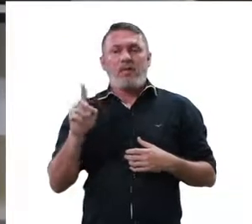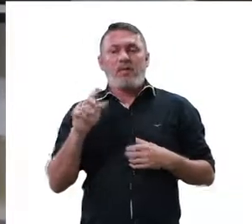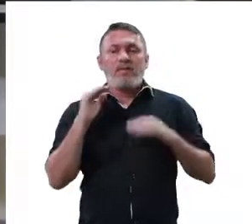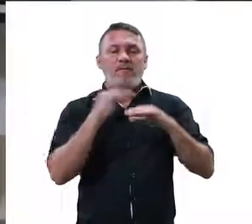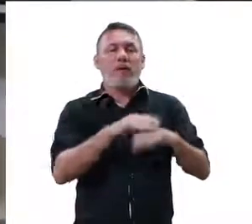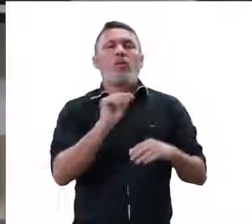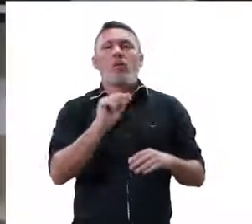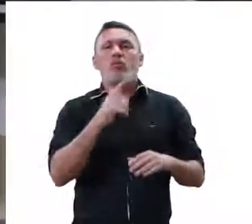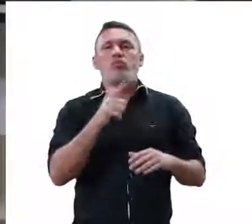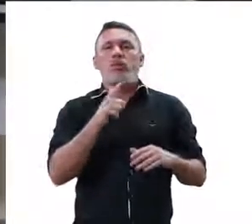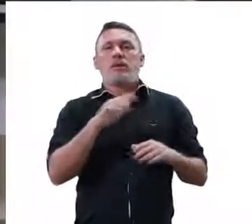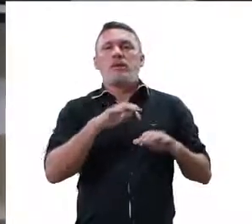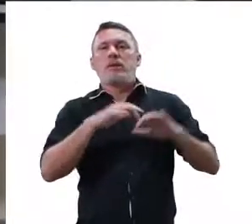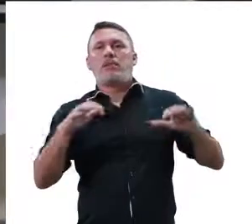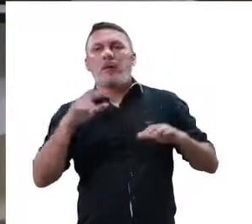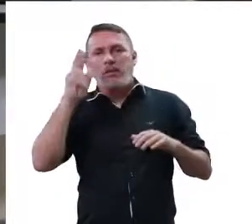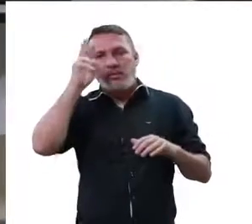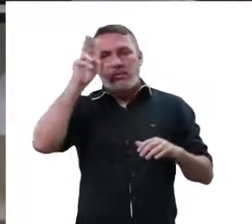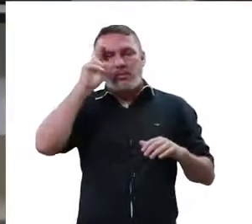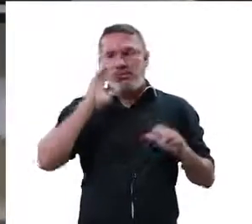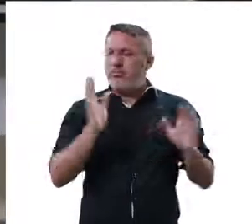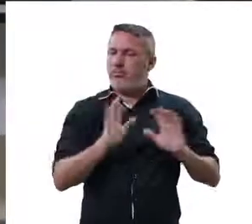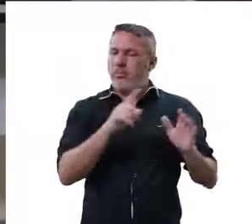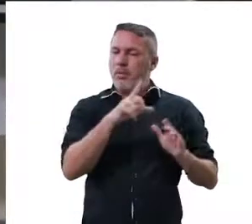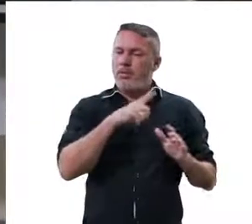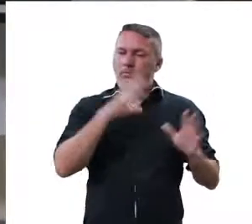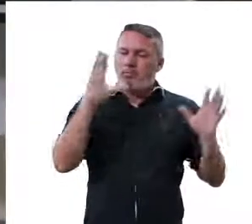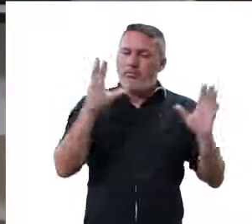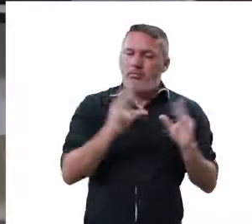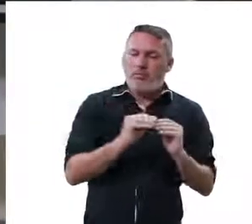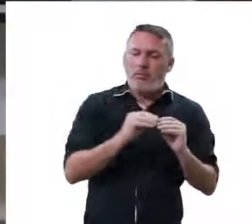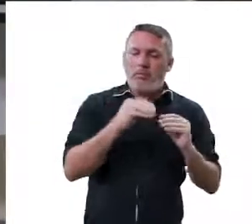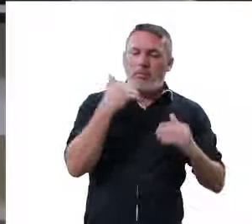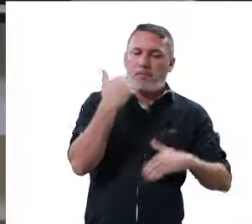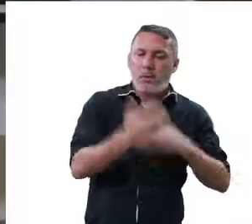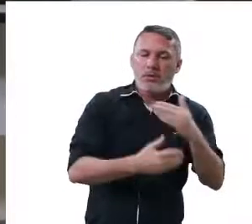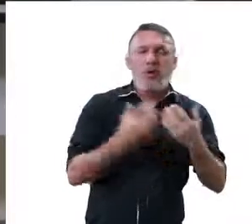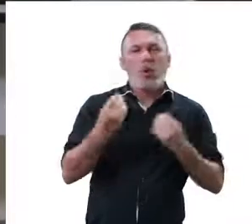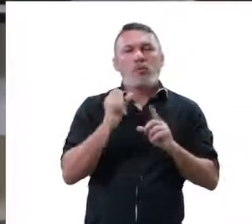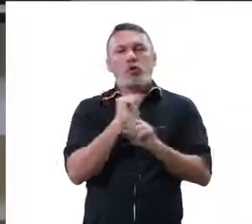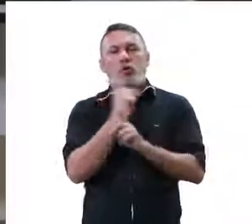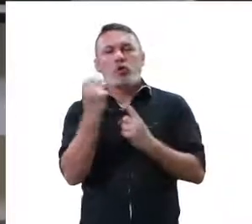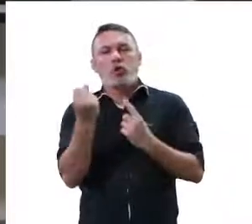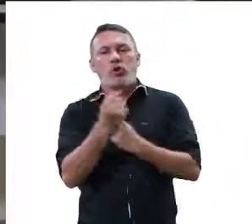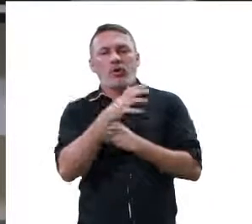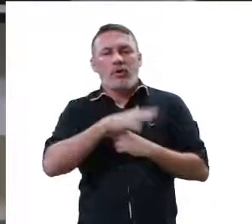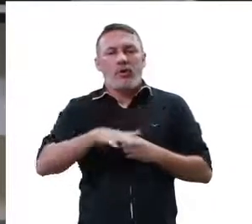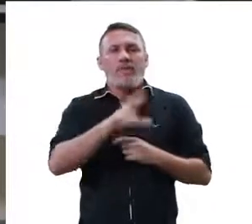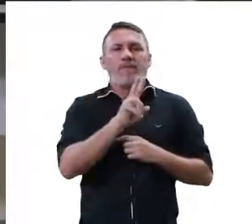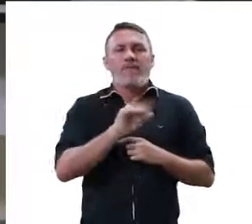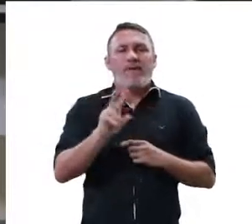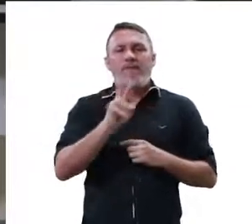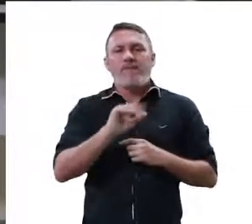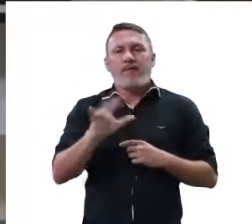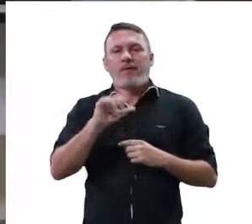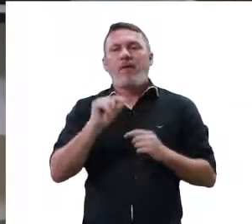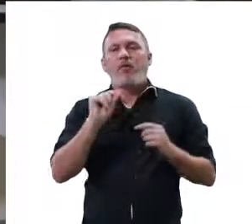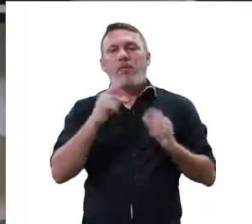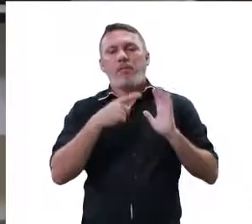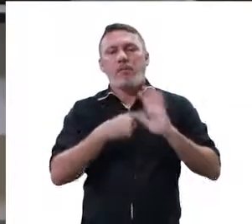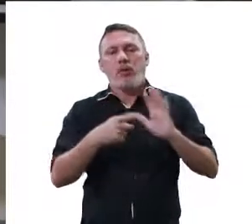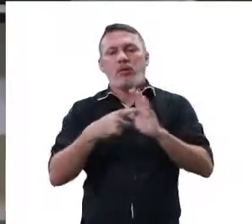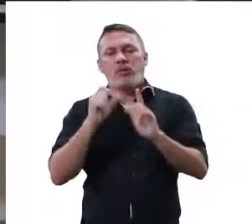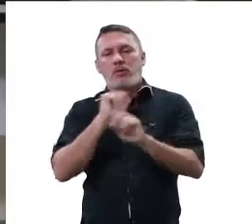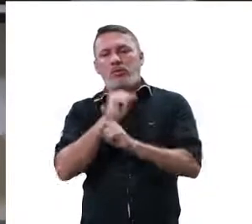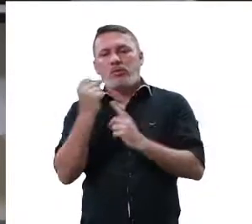ele não é isolado na história. Ele resulta de um processo de operações sociais que vão fazendo